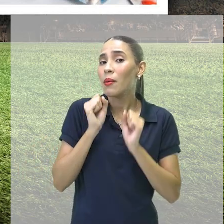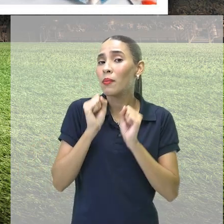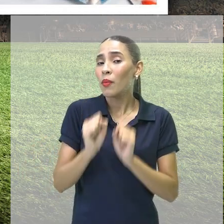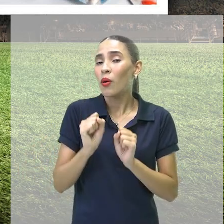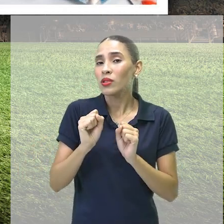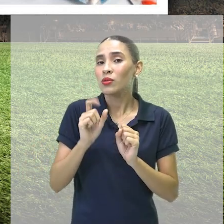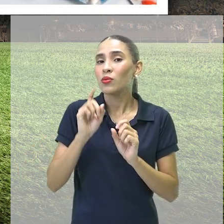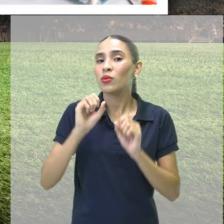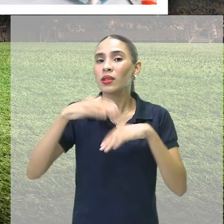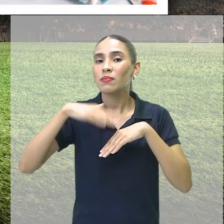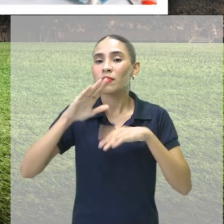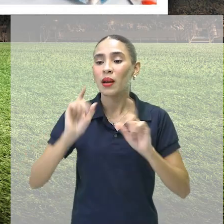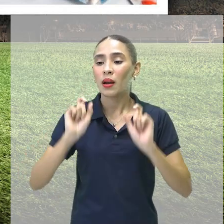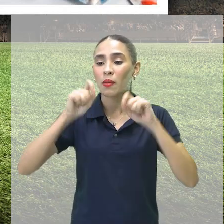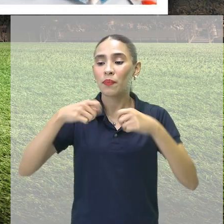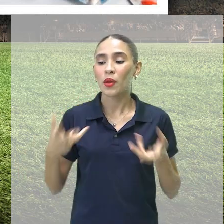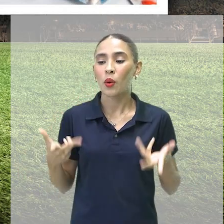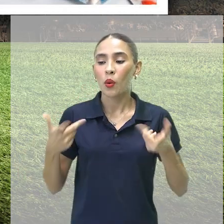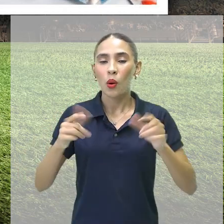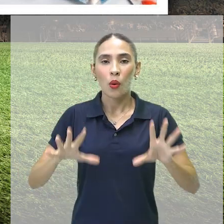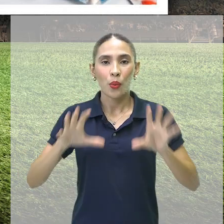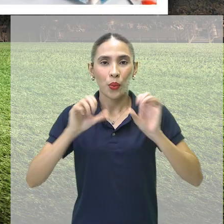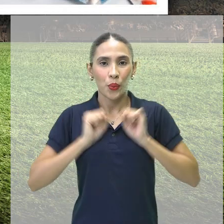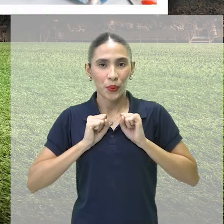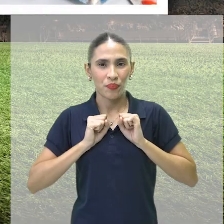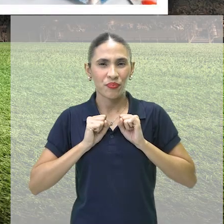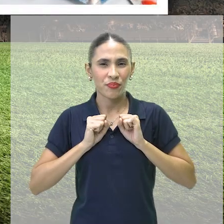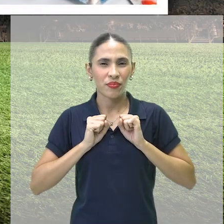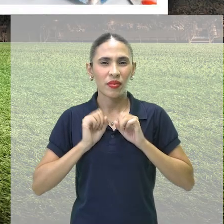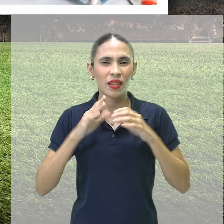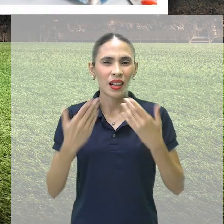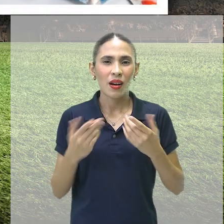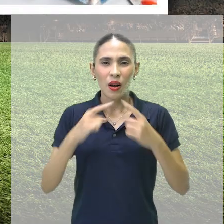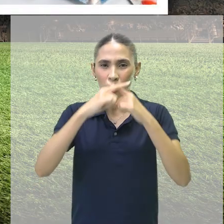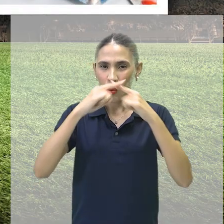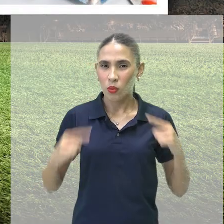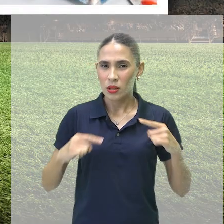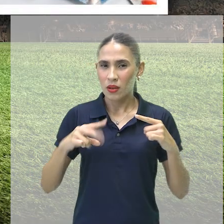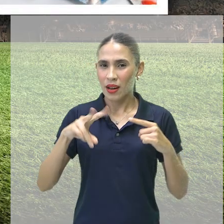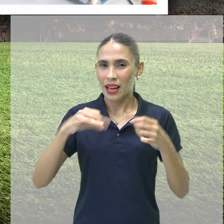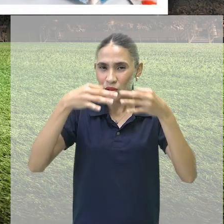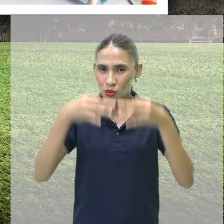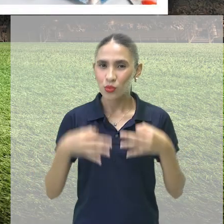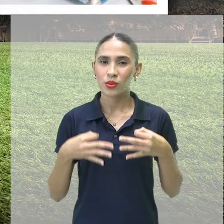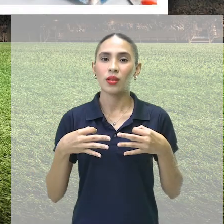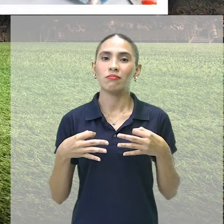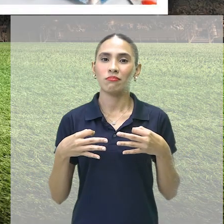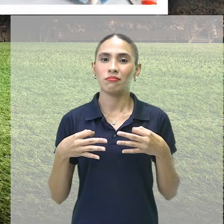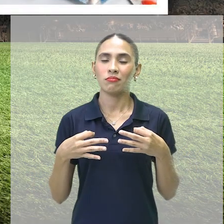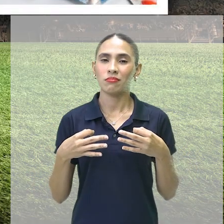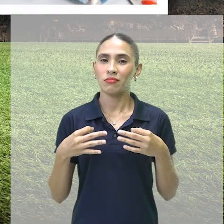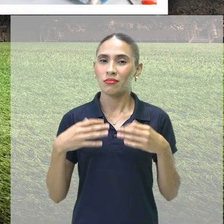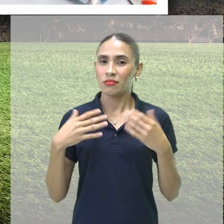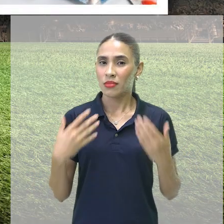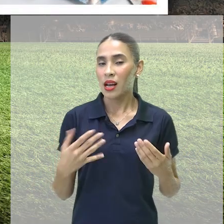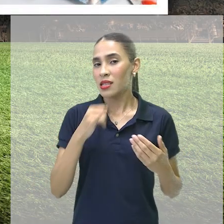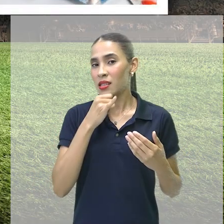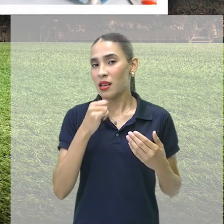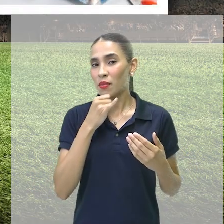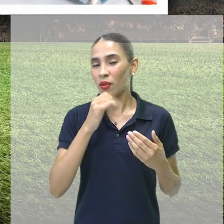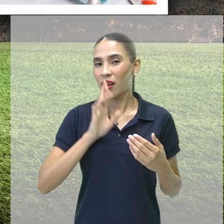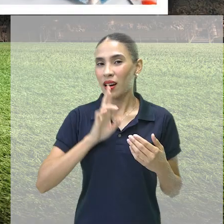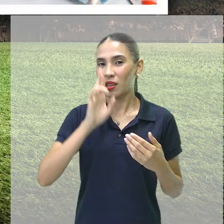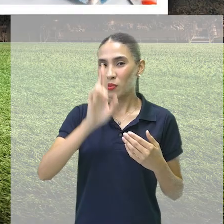potencializam suas capacidades físicas. Será que essa competição ela é igualitária? Será que o resultado